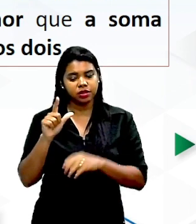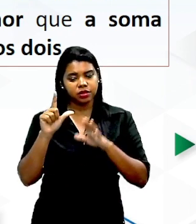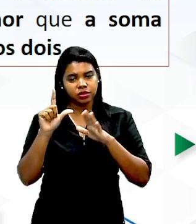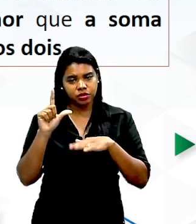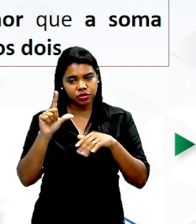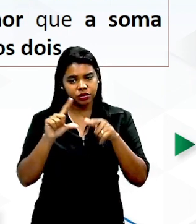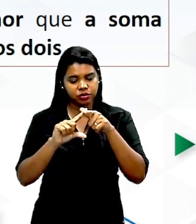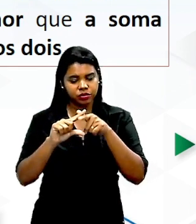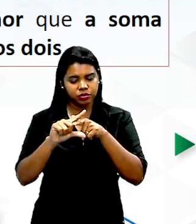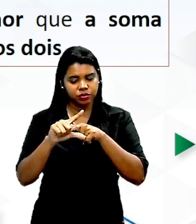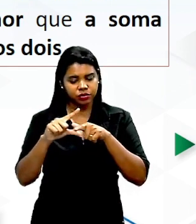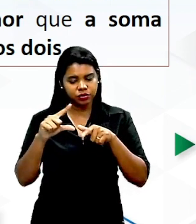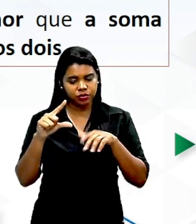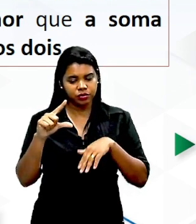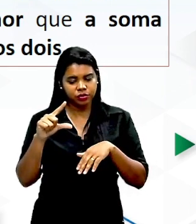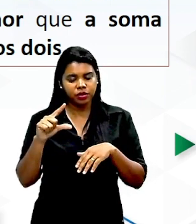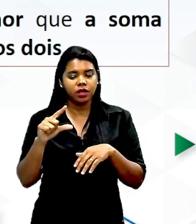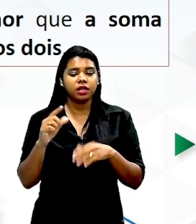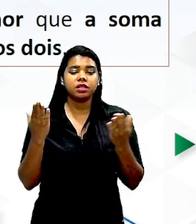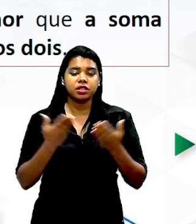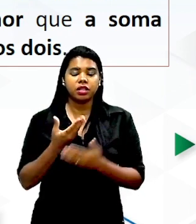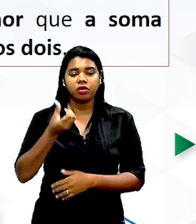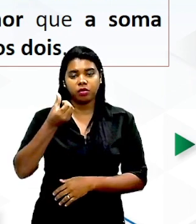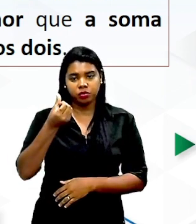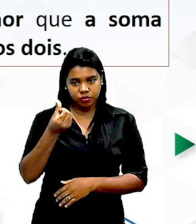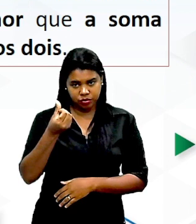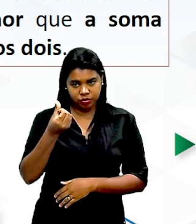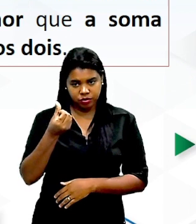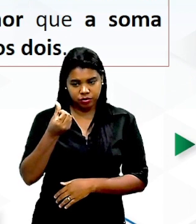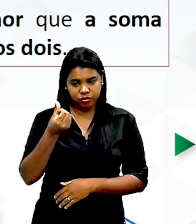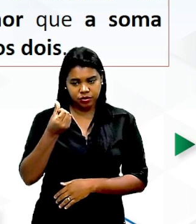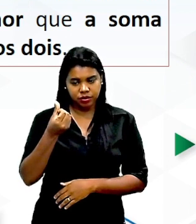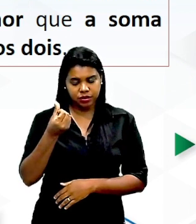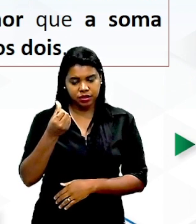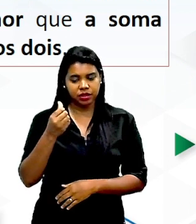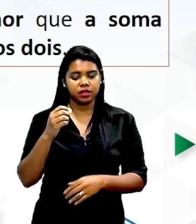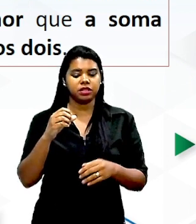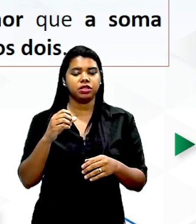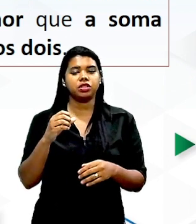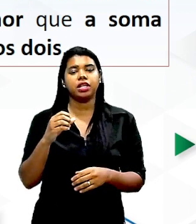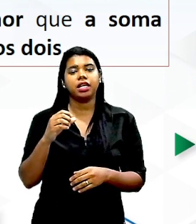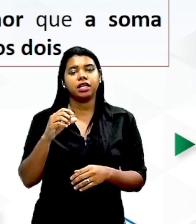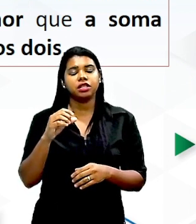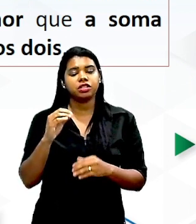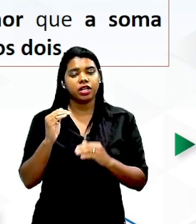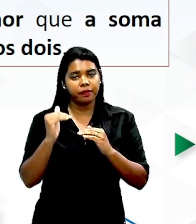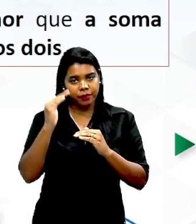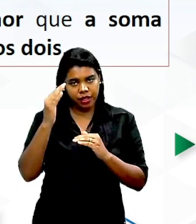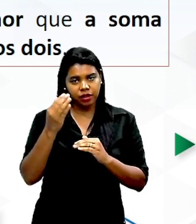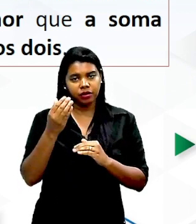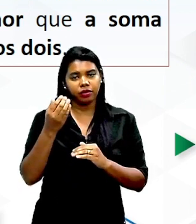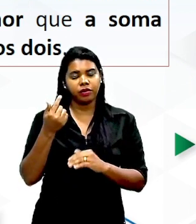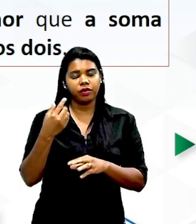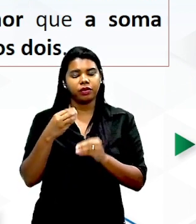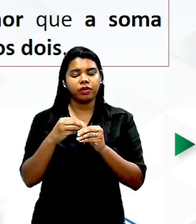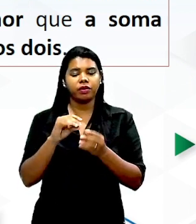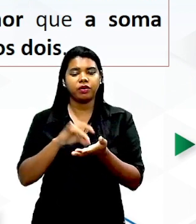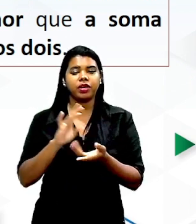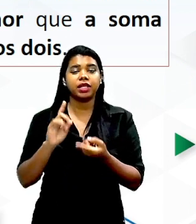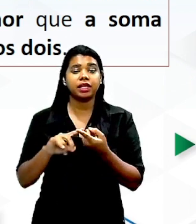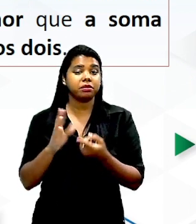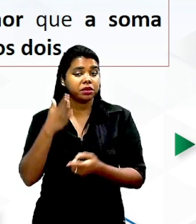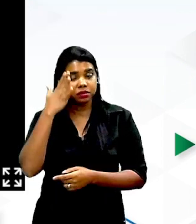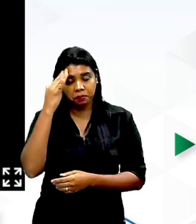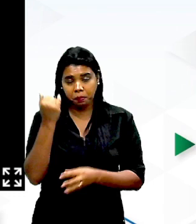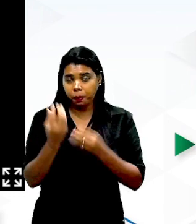Então, como 6 é maior que 2 mais 3, não fecha, não vira um polígono, não é um triângulo. Condição da existência já sabe